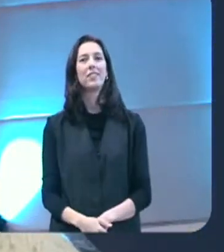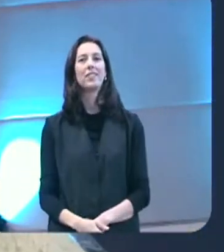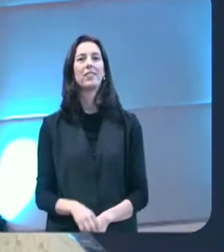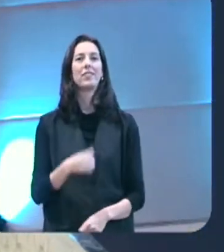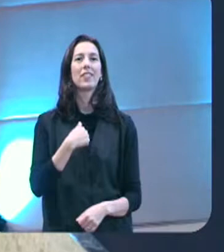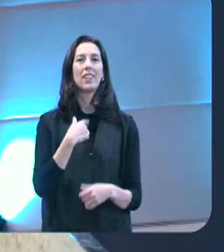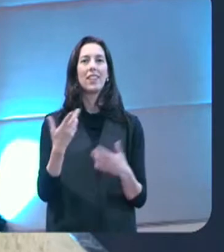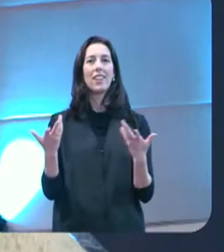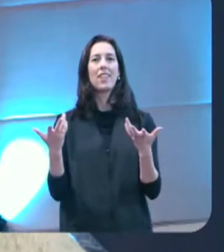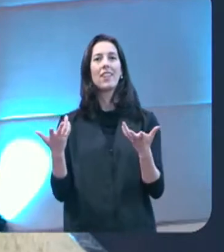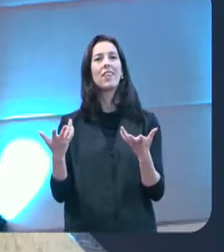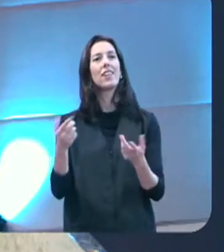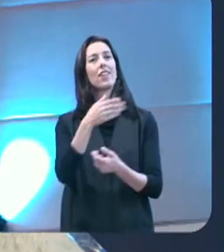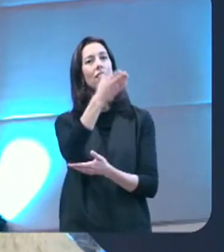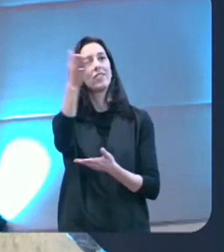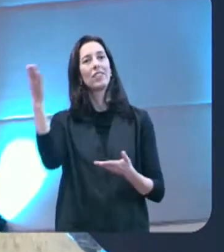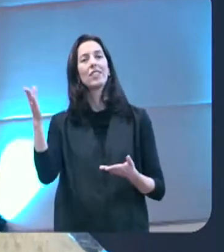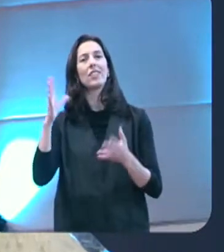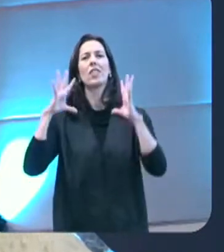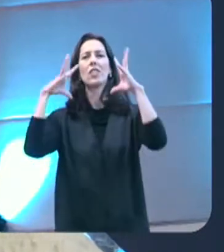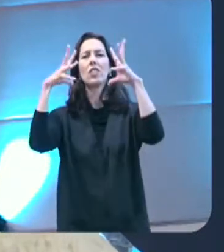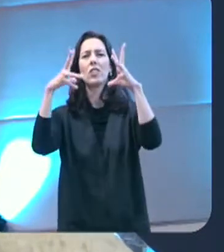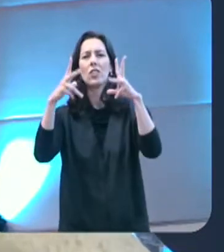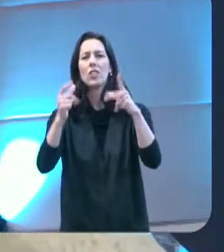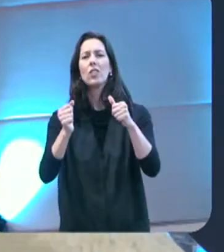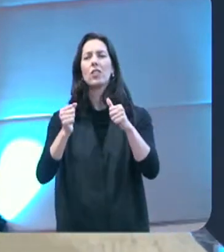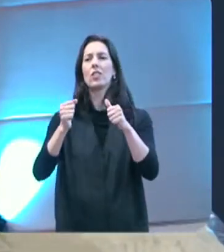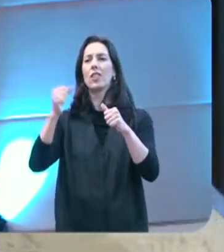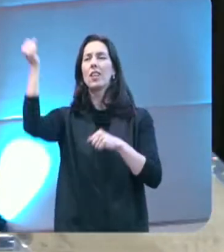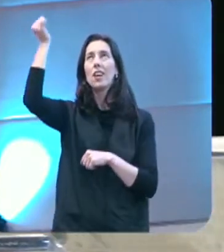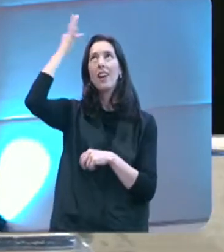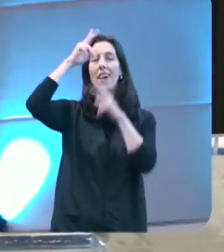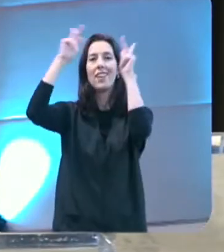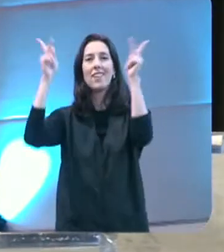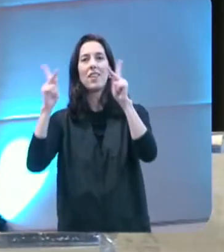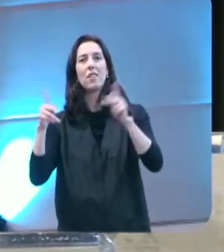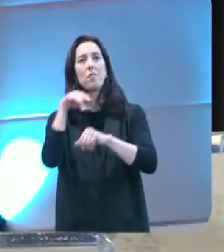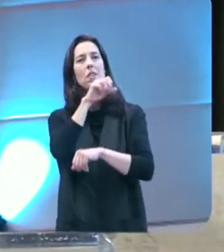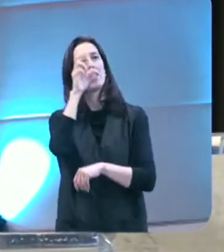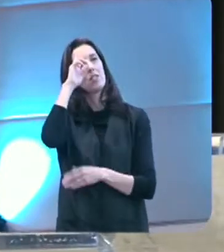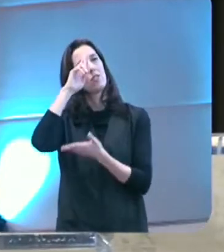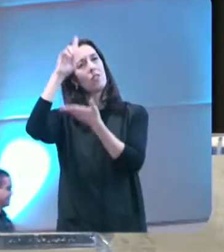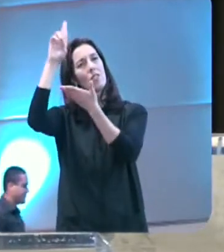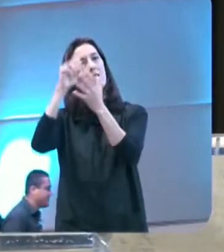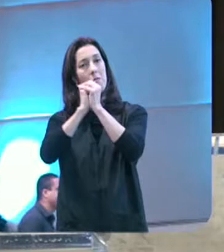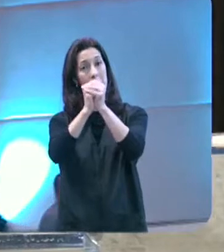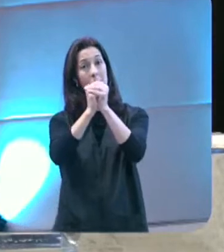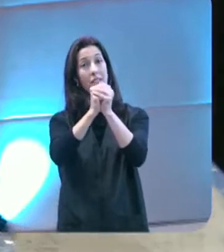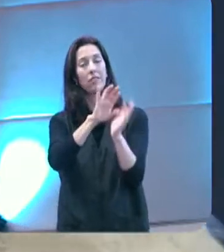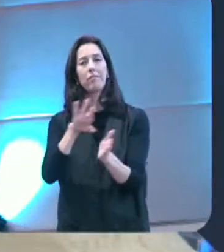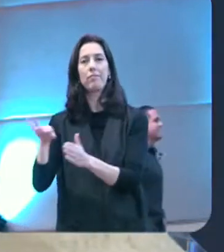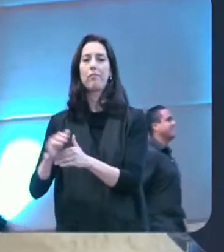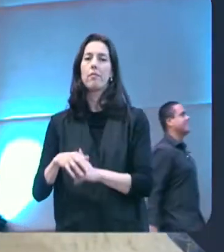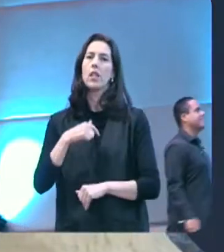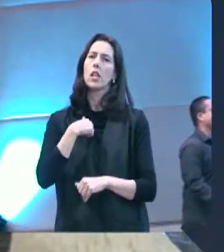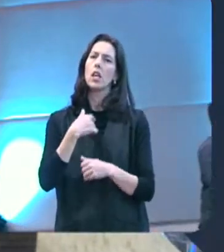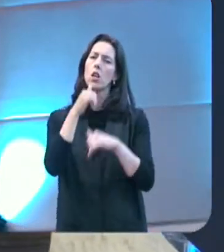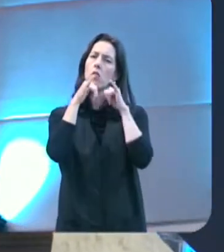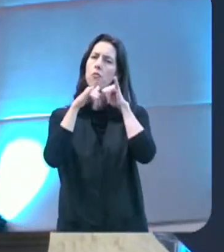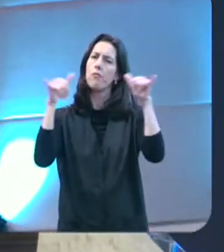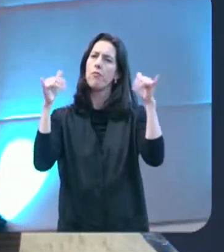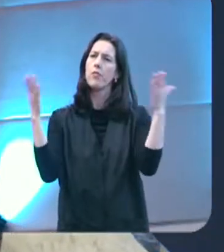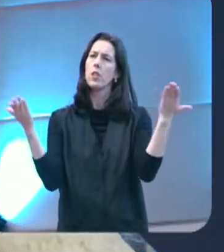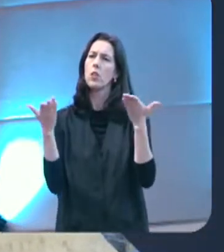Quero saudar-vos a todos com a graça e a paz do nosso Senhor. Hoje vou estar a falar sobre um tema